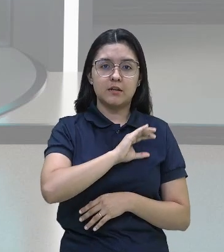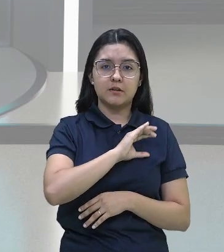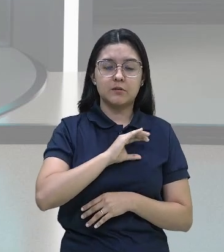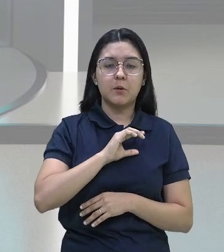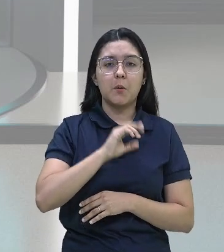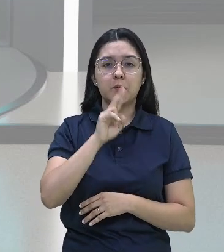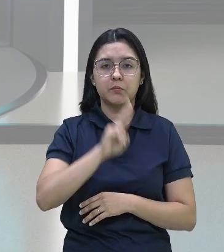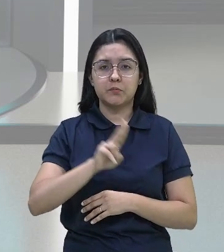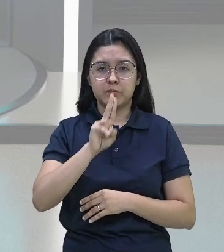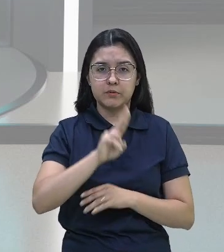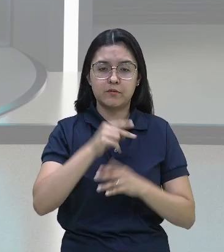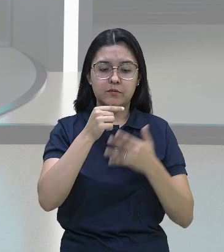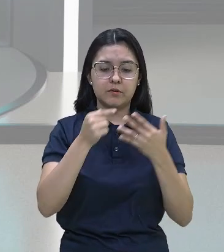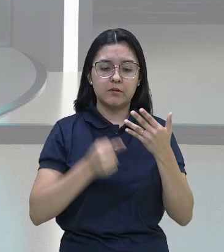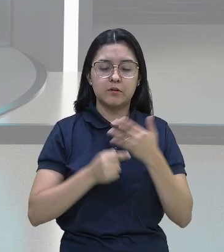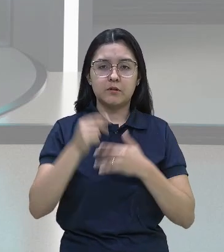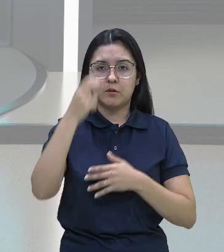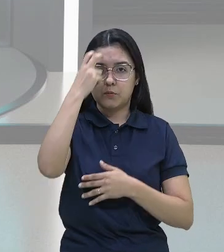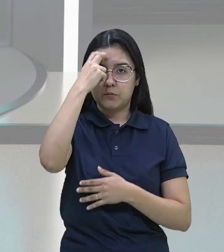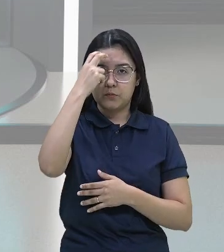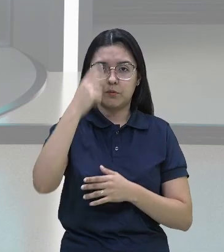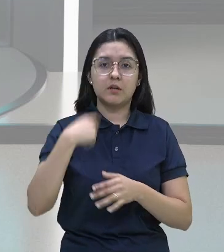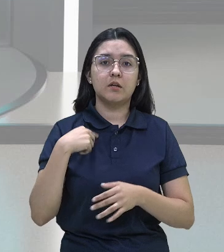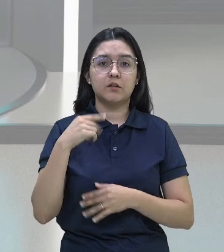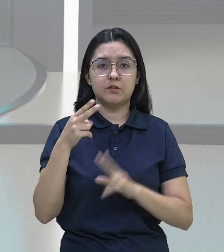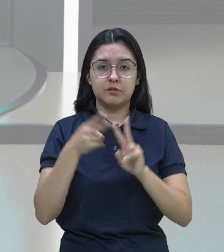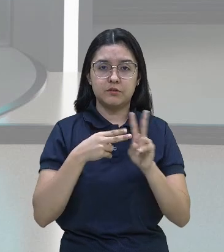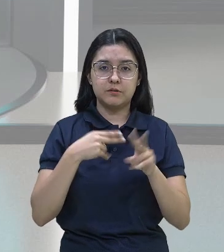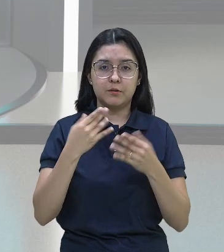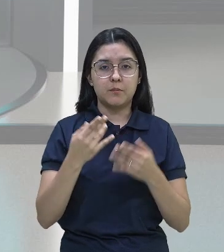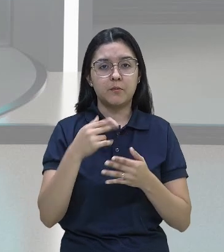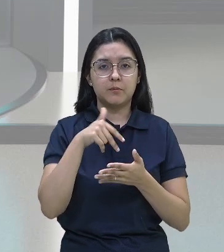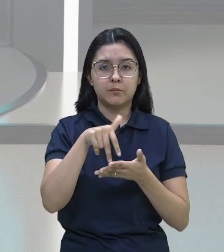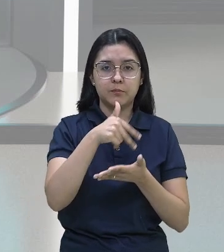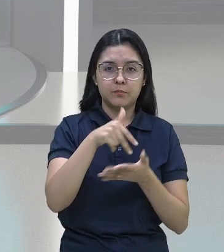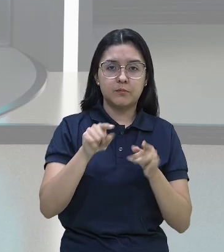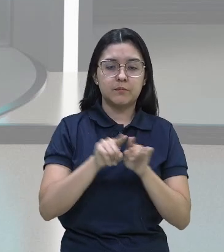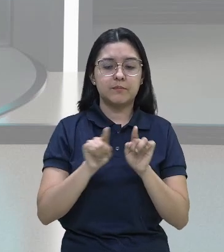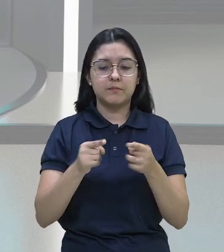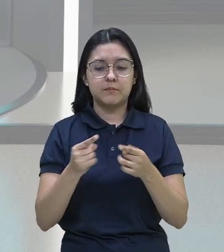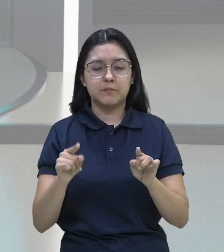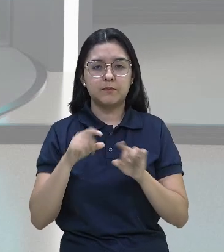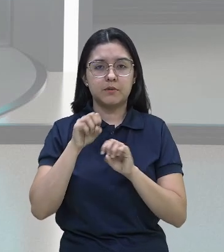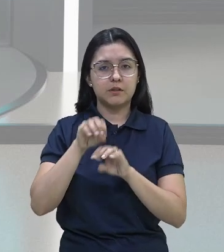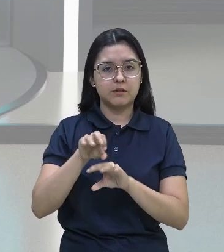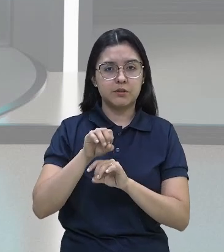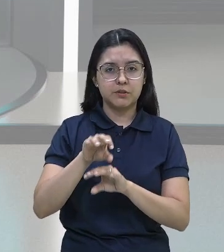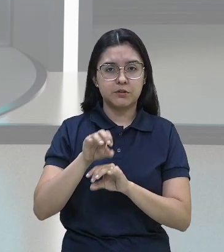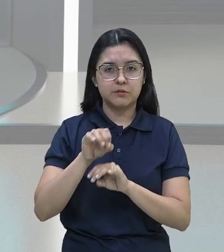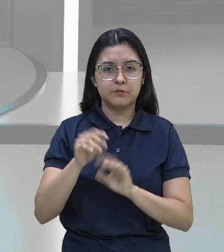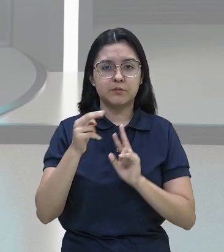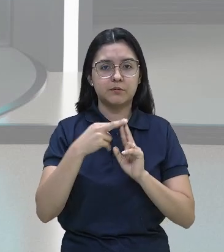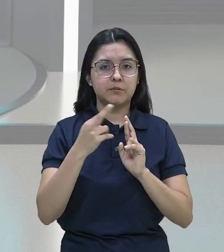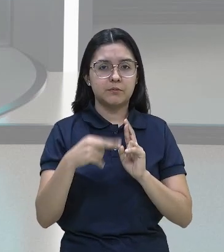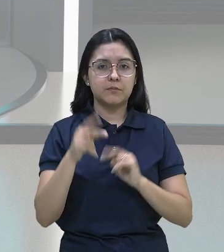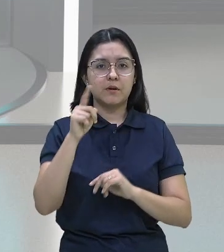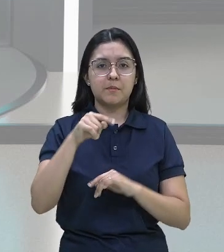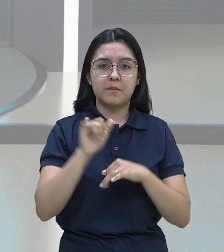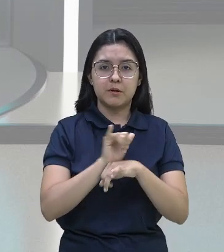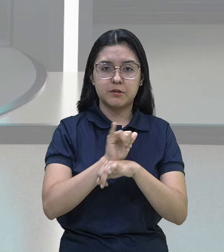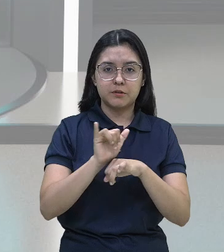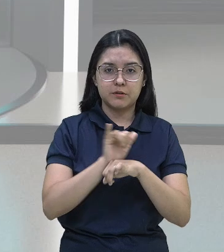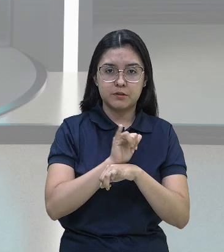da cultura indígena, como música e dança, para transmitir ensinamentos religiosos. Era uma maneira